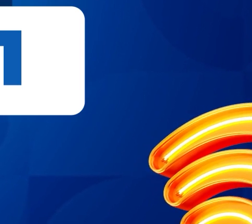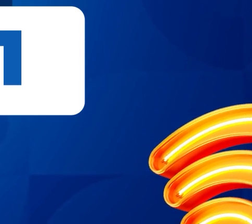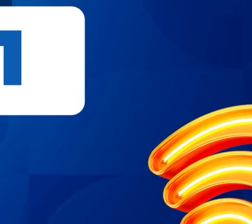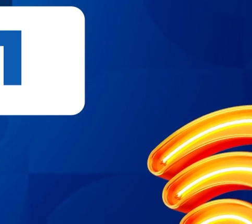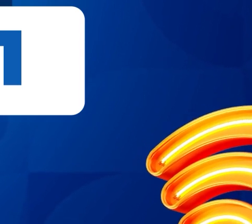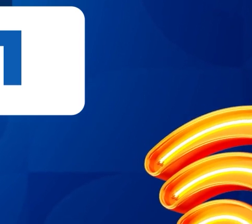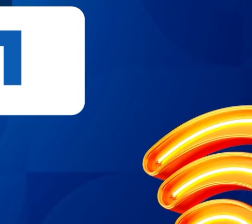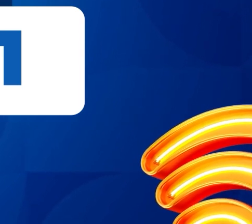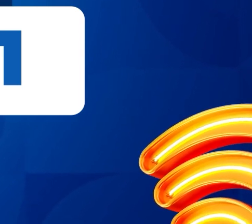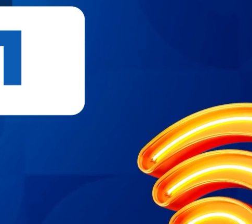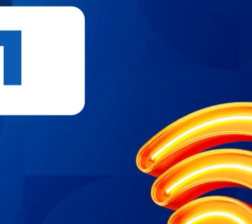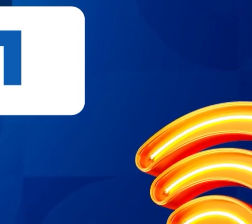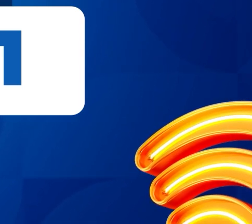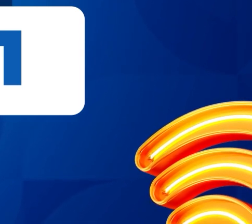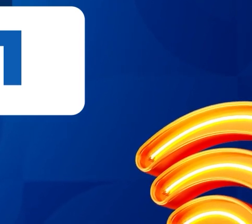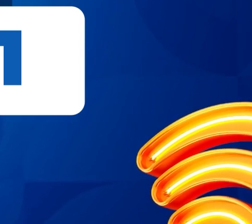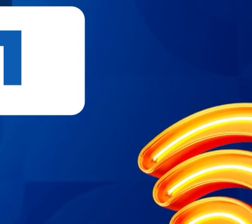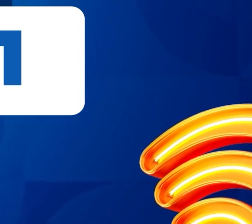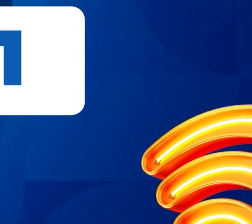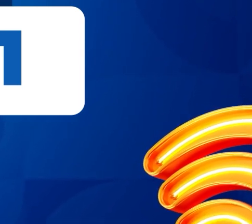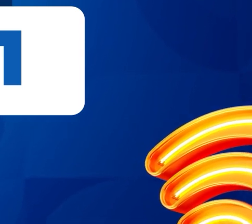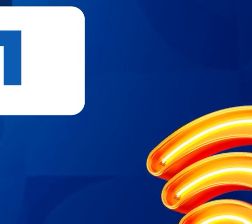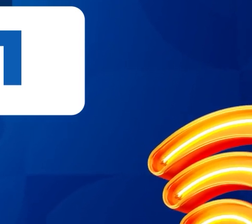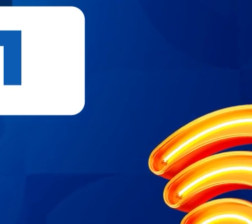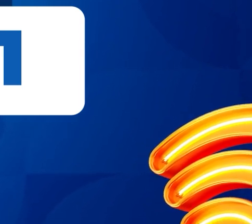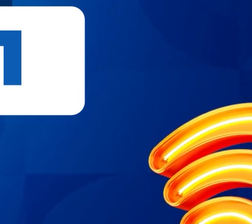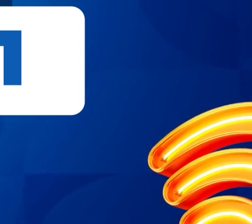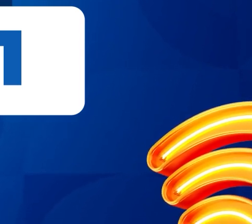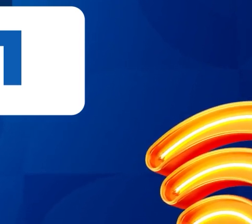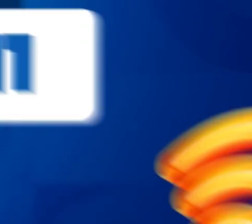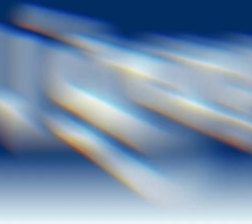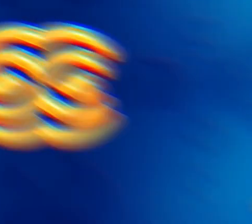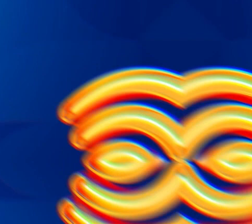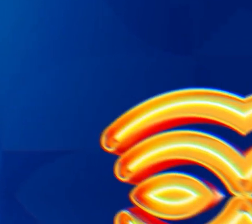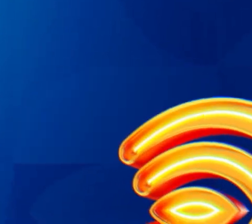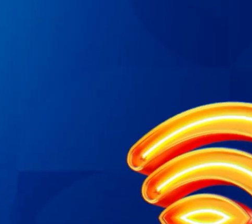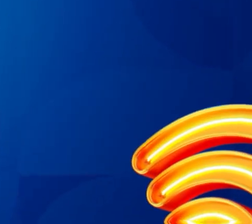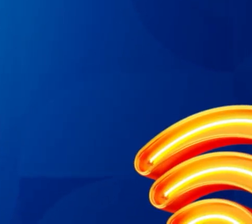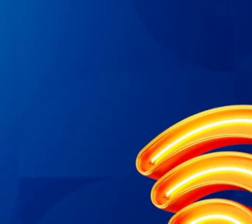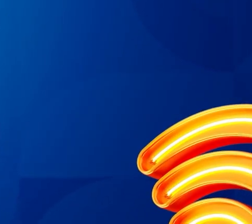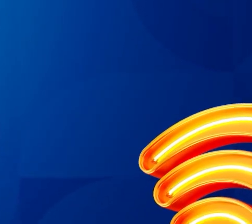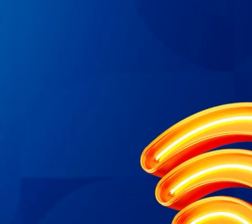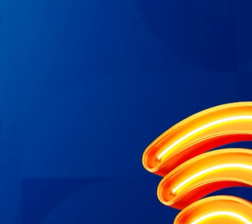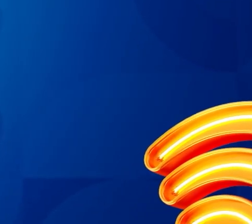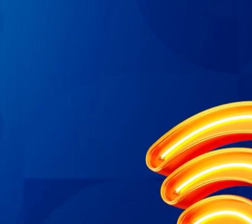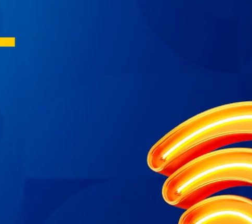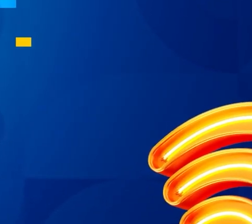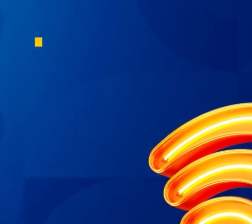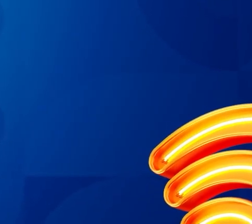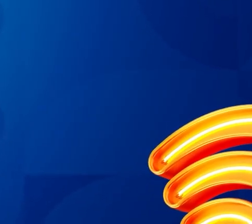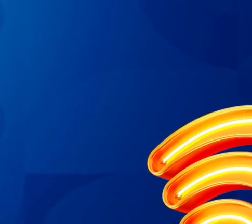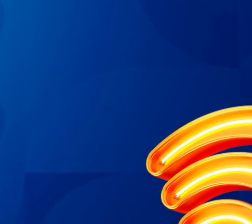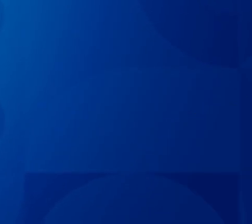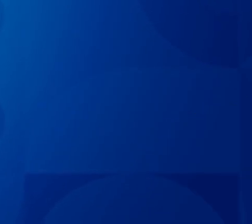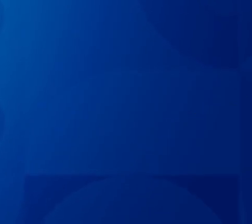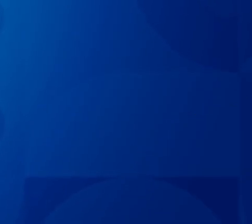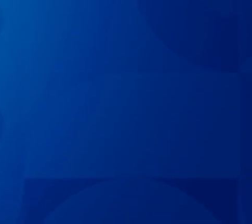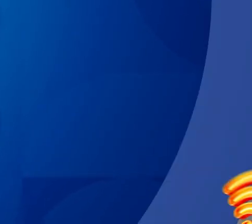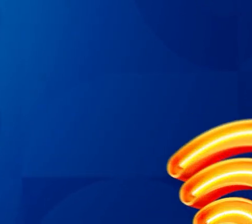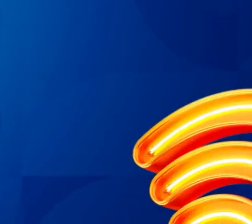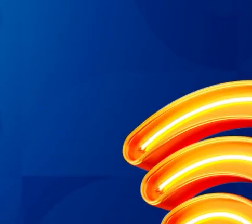de R$ 49,99. Todos os planos com roteador incluso em comodato. Sol Provedor, a melhor